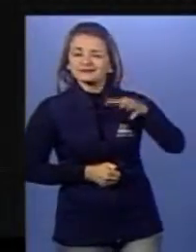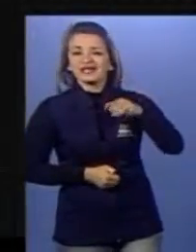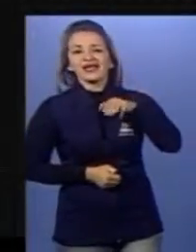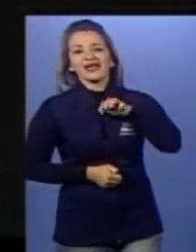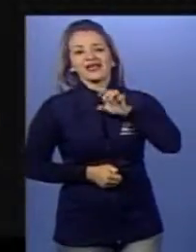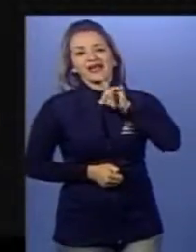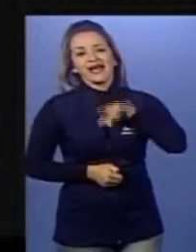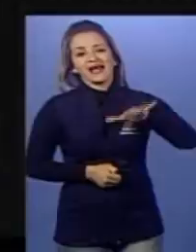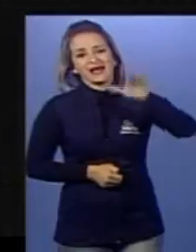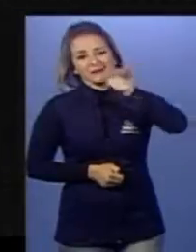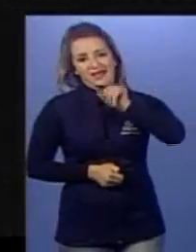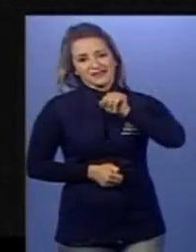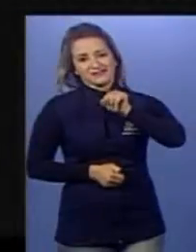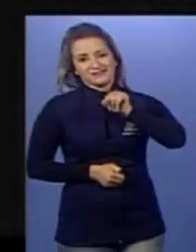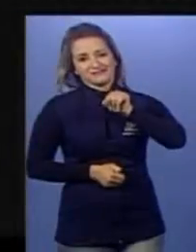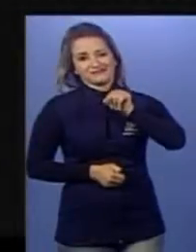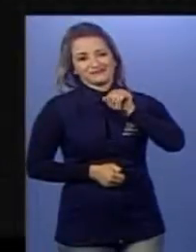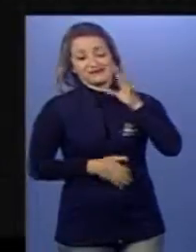2010